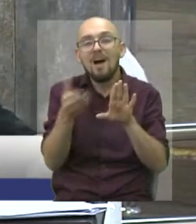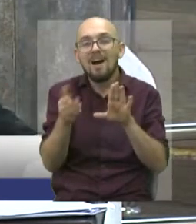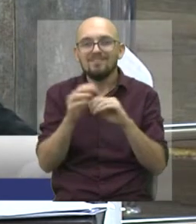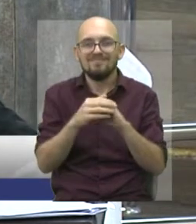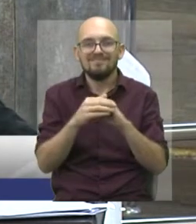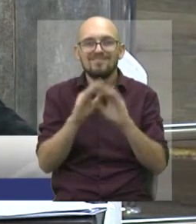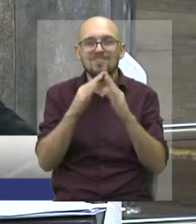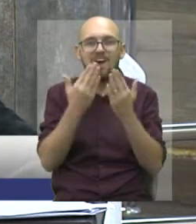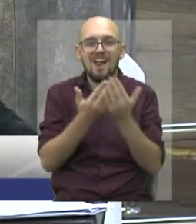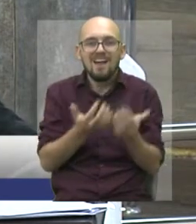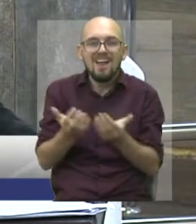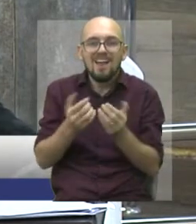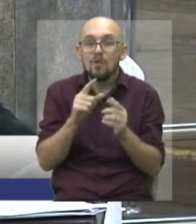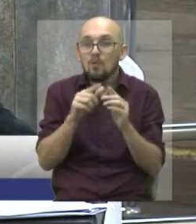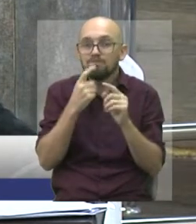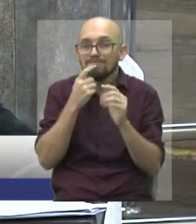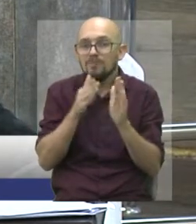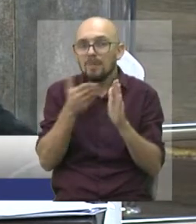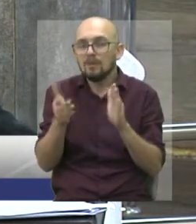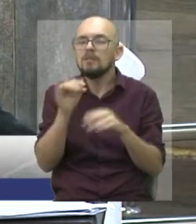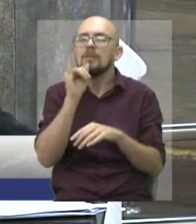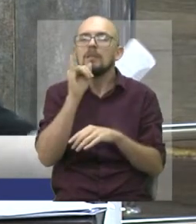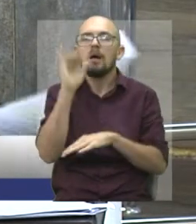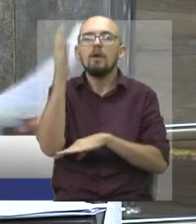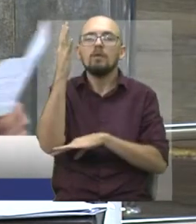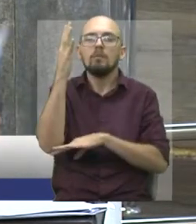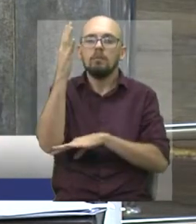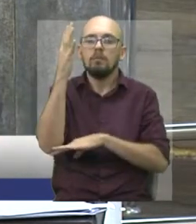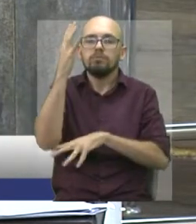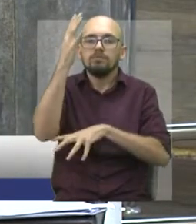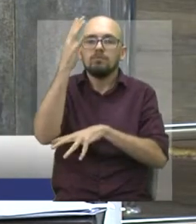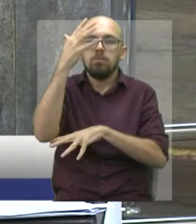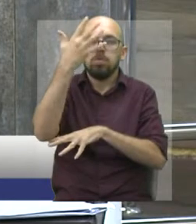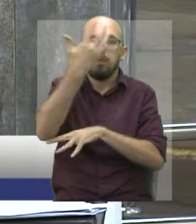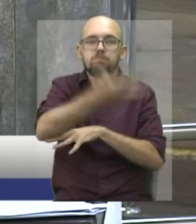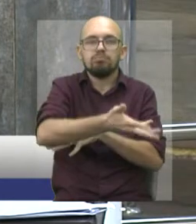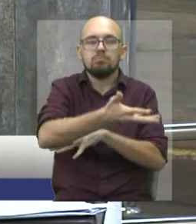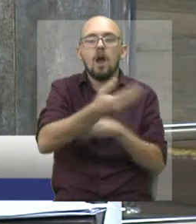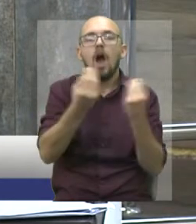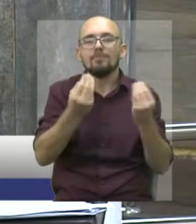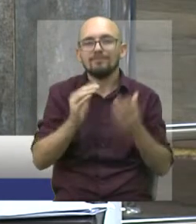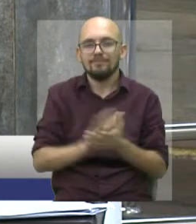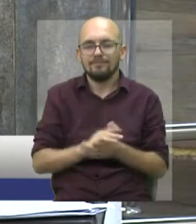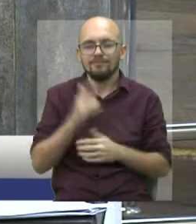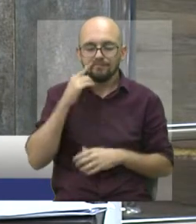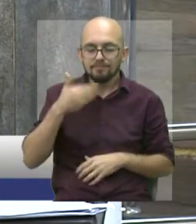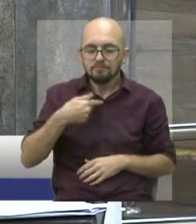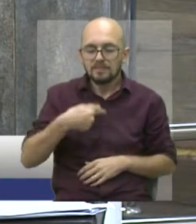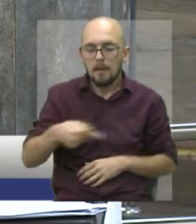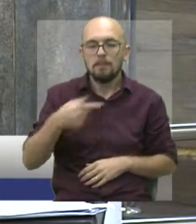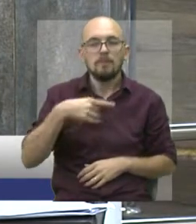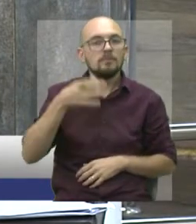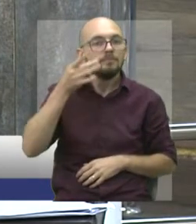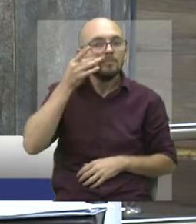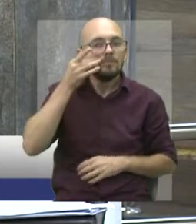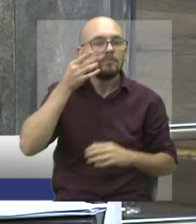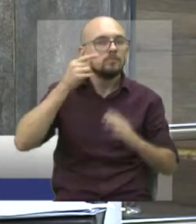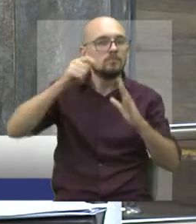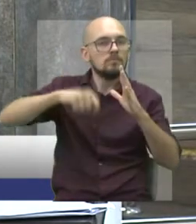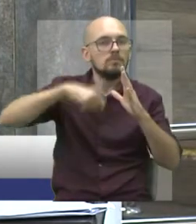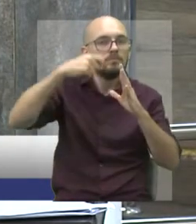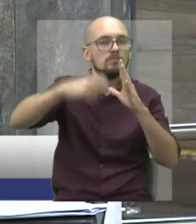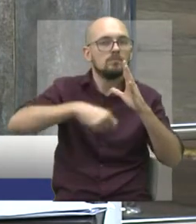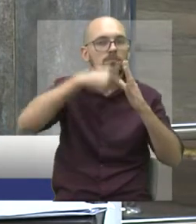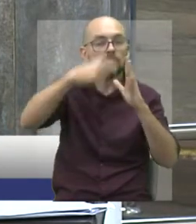já? Essa semana eu vou estar indo em loco, no local, para fazer fotos, filmagem, inclusive da que caiu, da onde ela